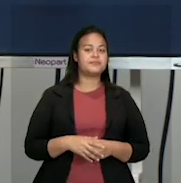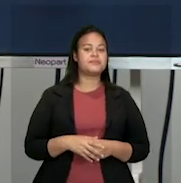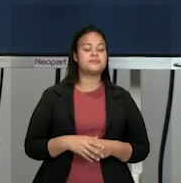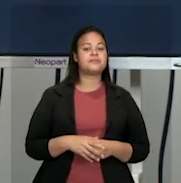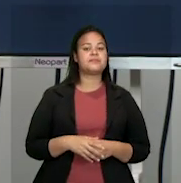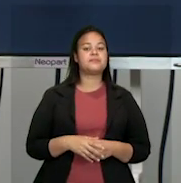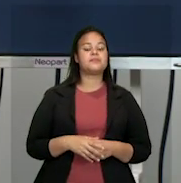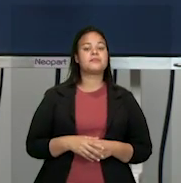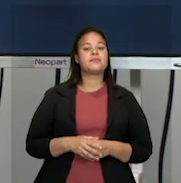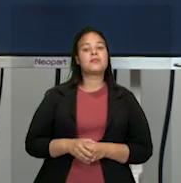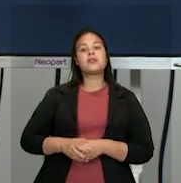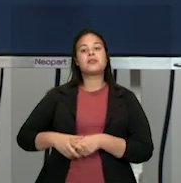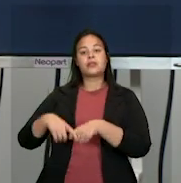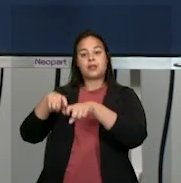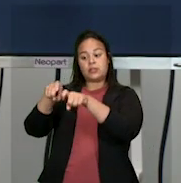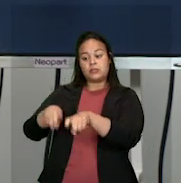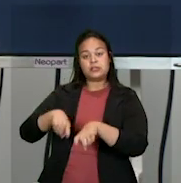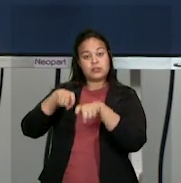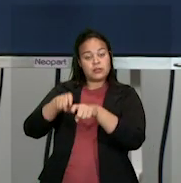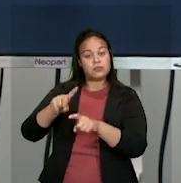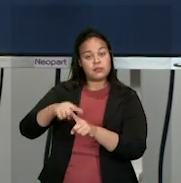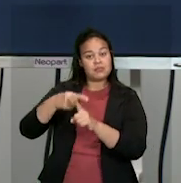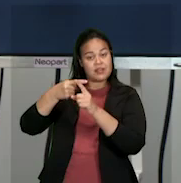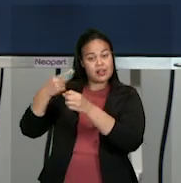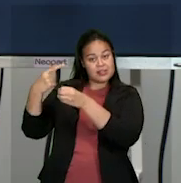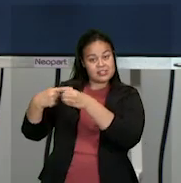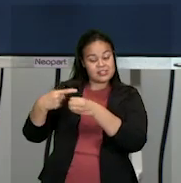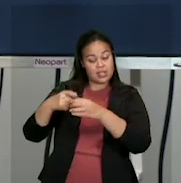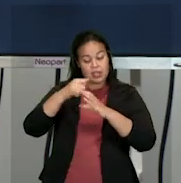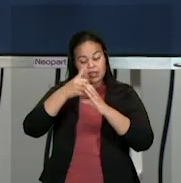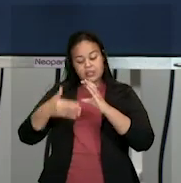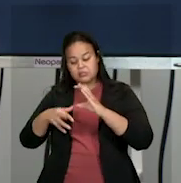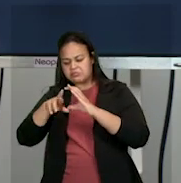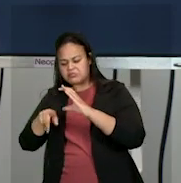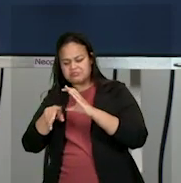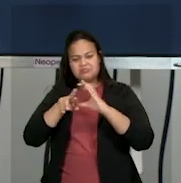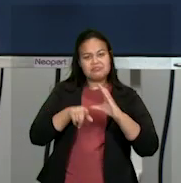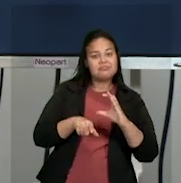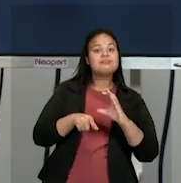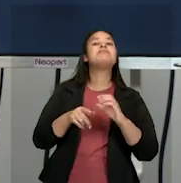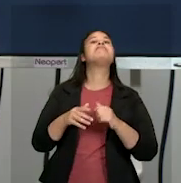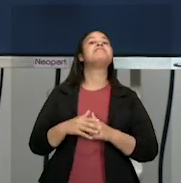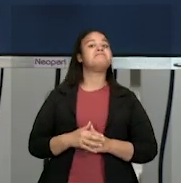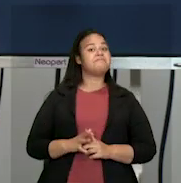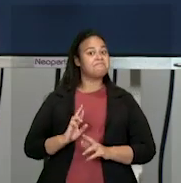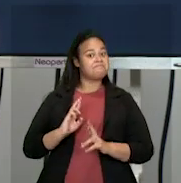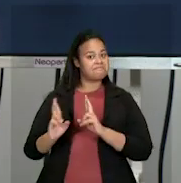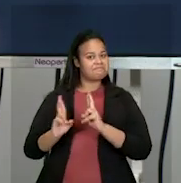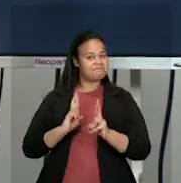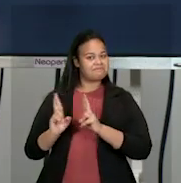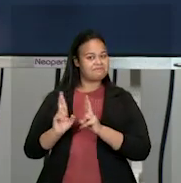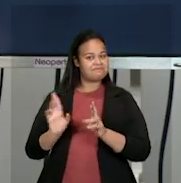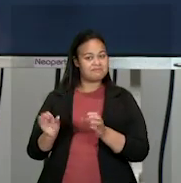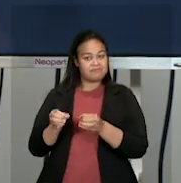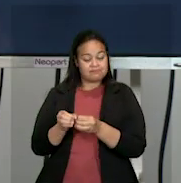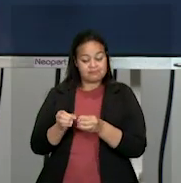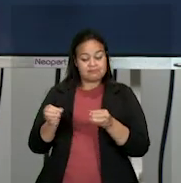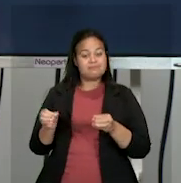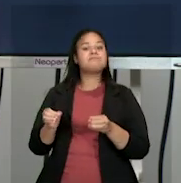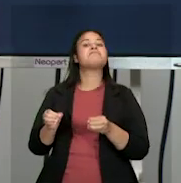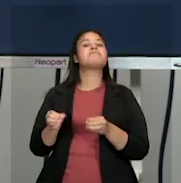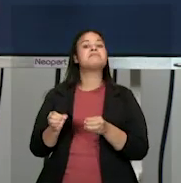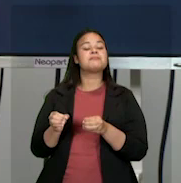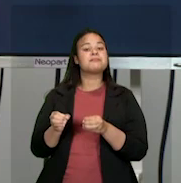O campo e a cidade possuem características diferentes e têm uma relação de